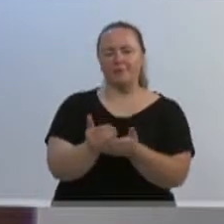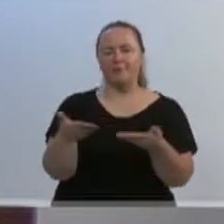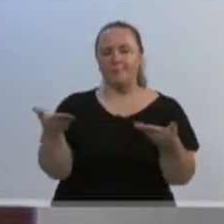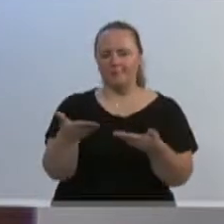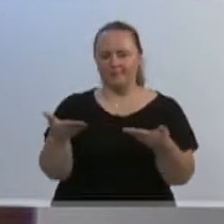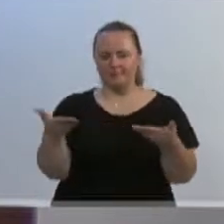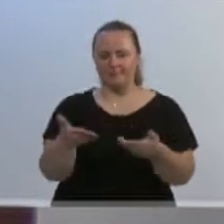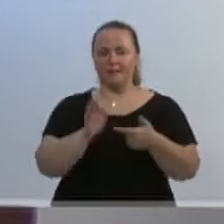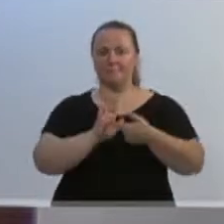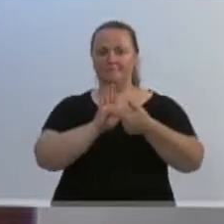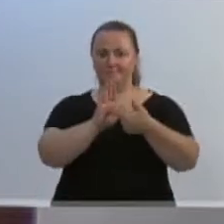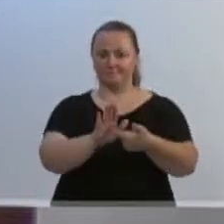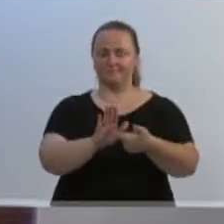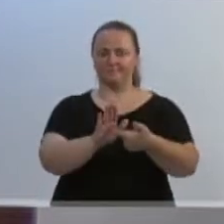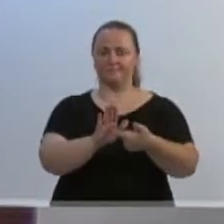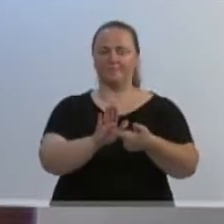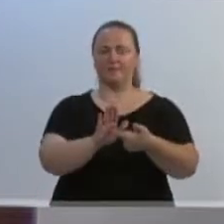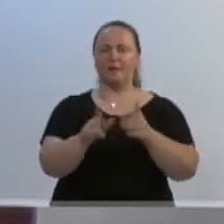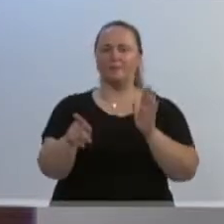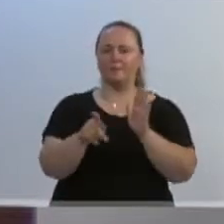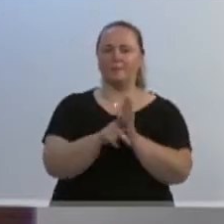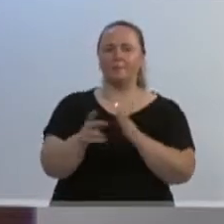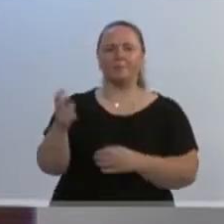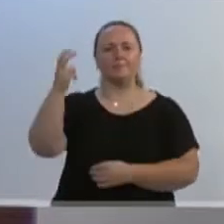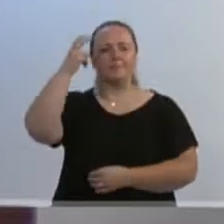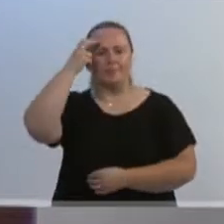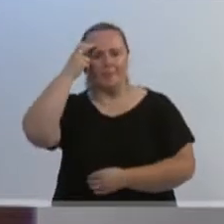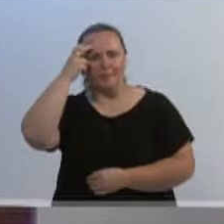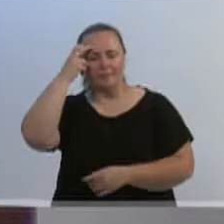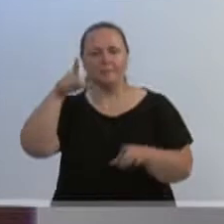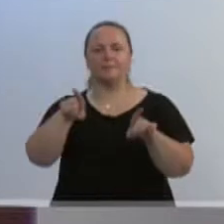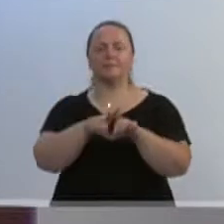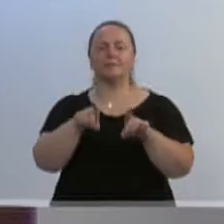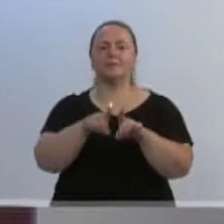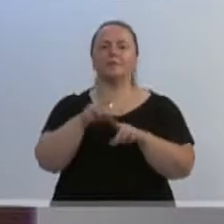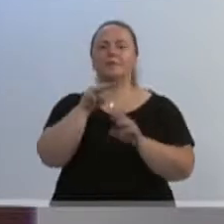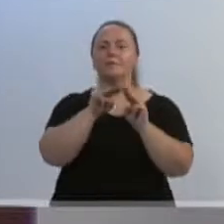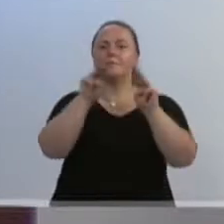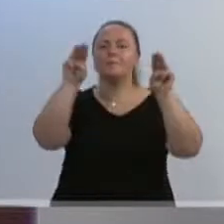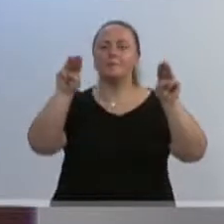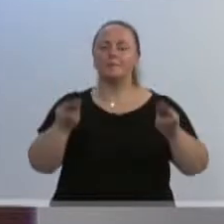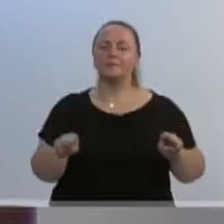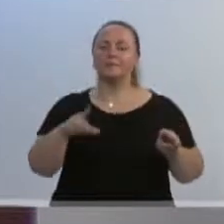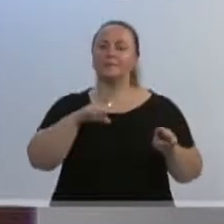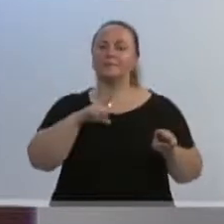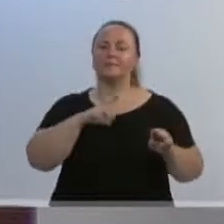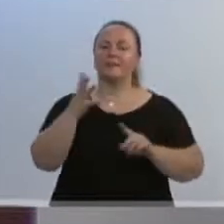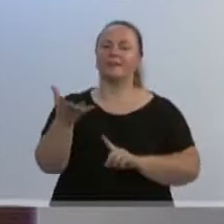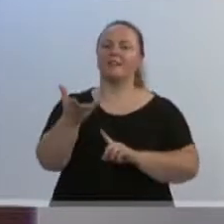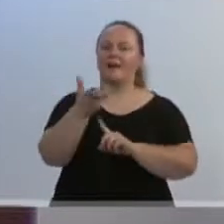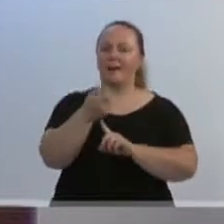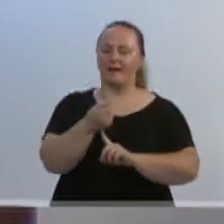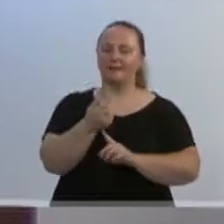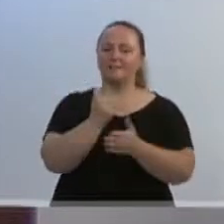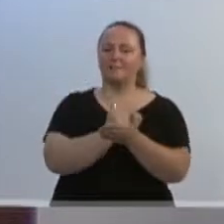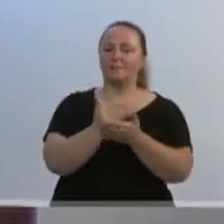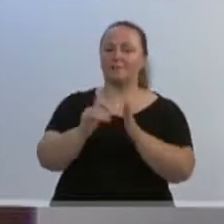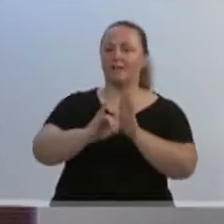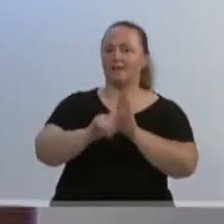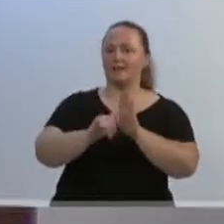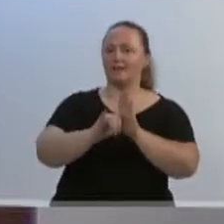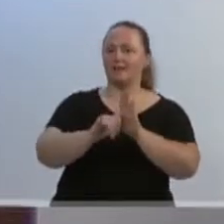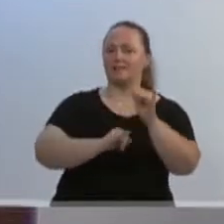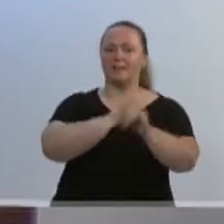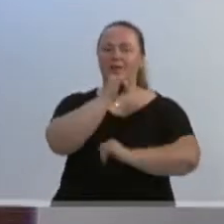destacando atividades culturais, em especial do Museu de Arte de Blumenau, que abre um edital internacional para